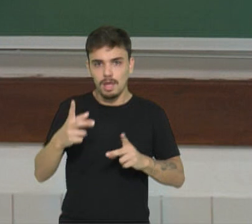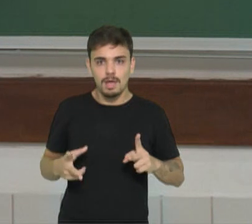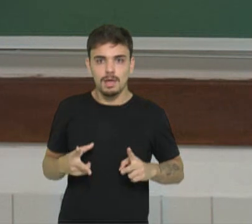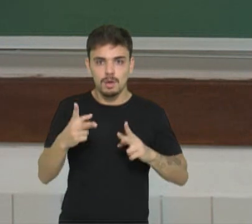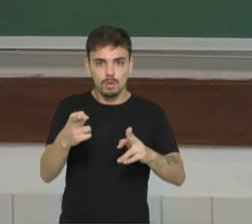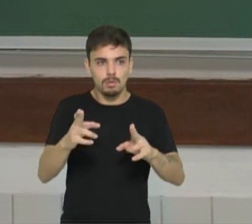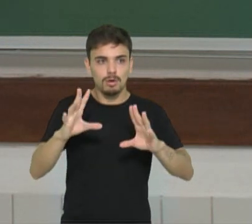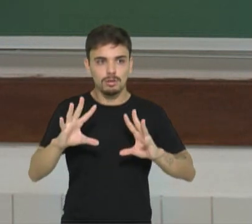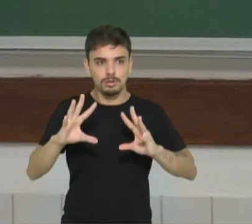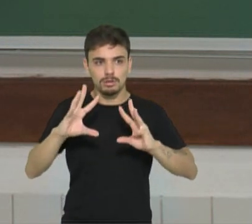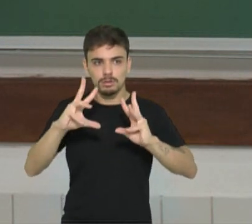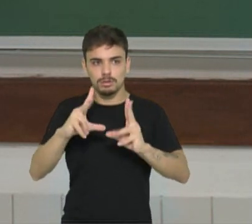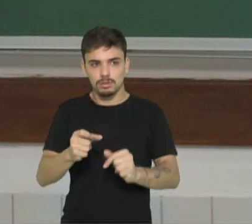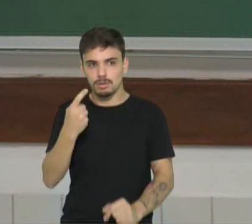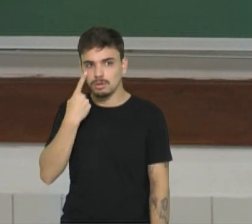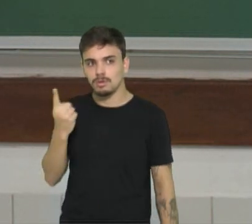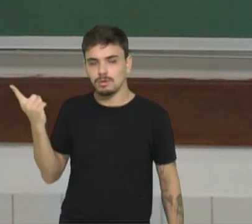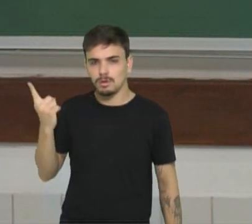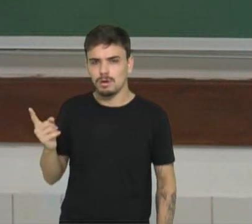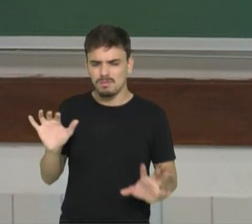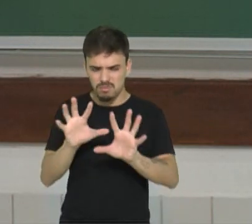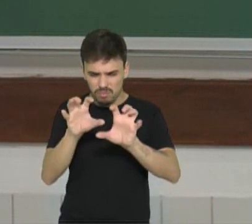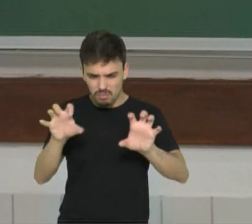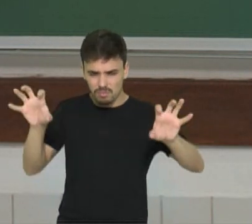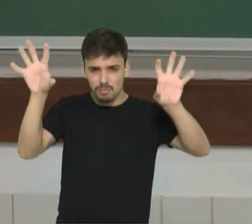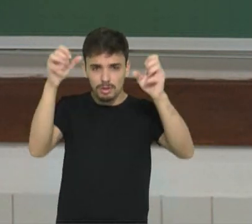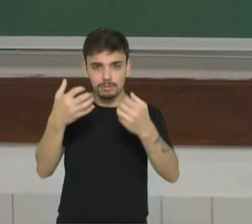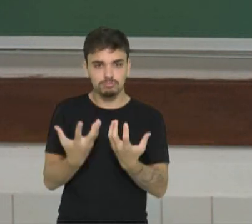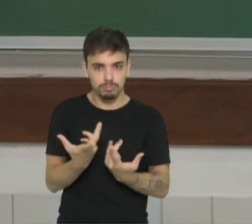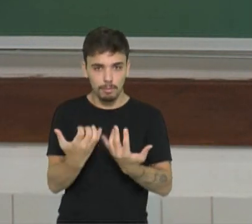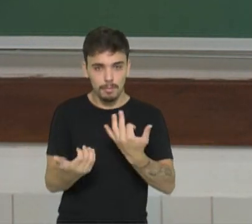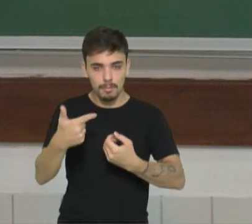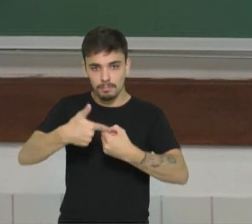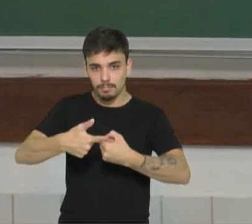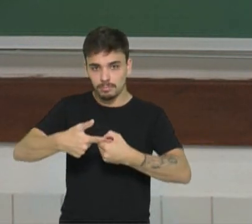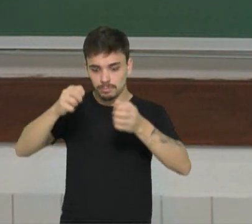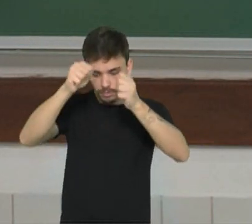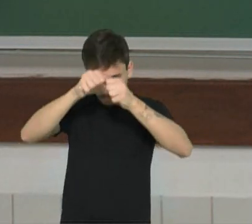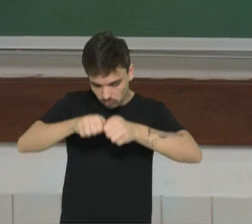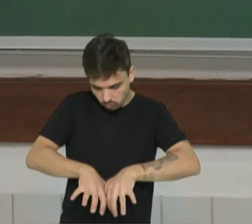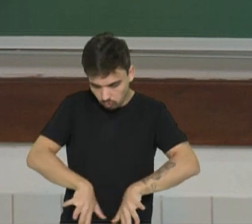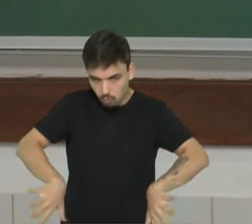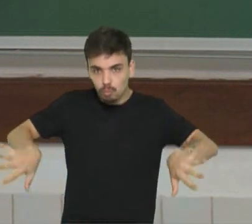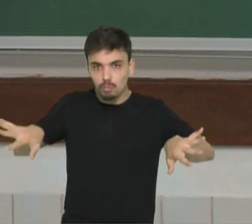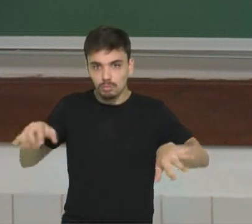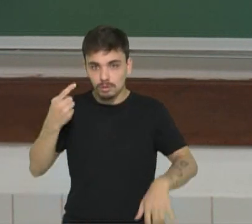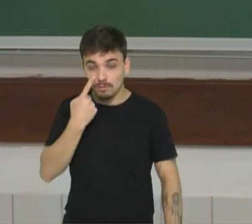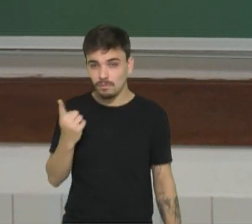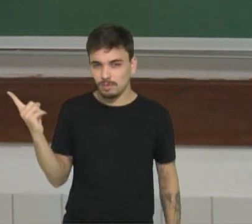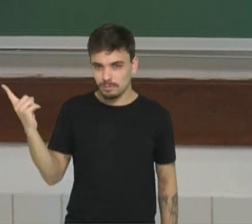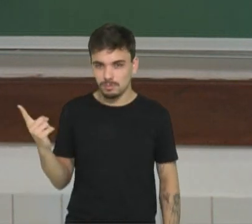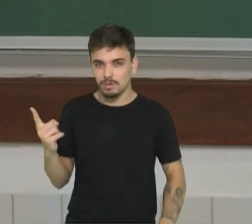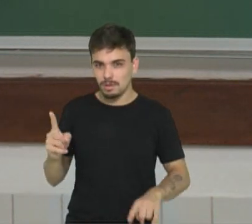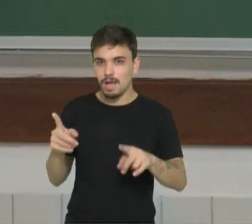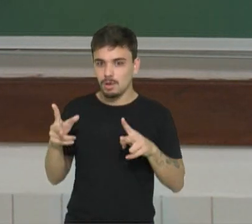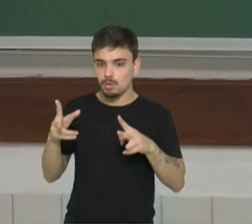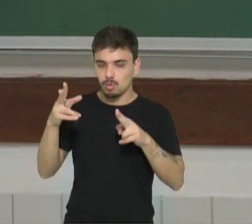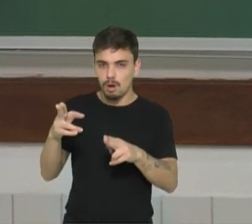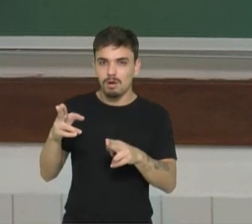faz toda essa fumaça, esse combustível sendo queimado descer. Então, veja, é a mesma força, só que em